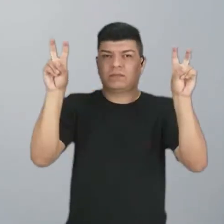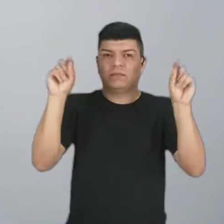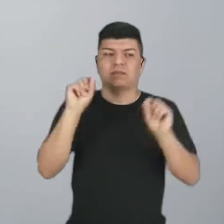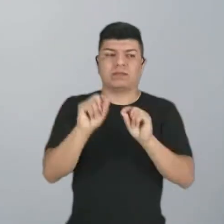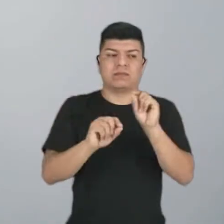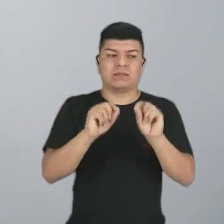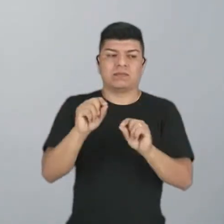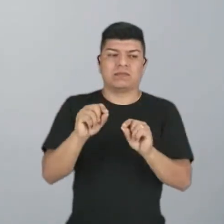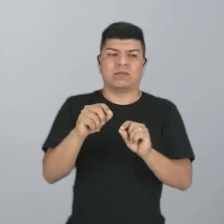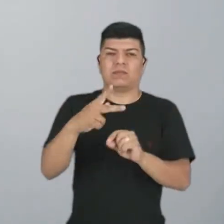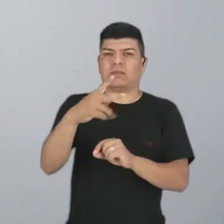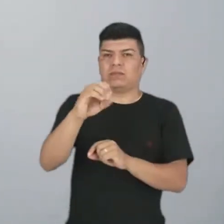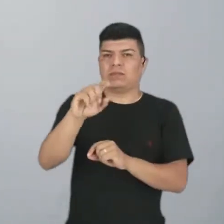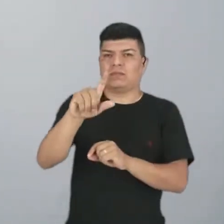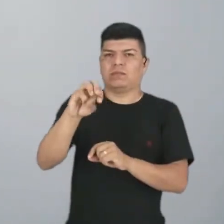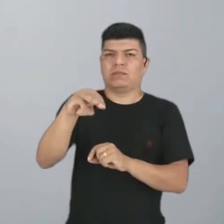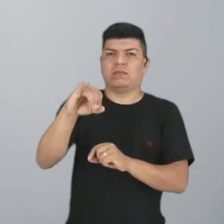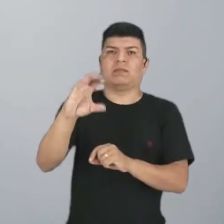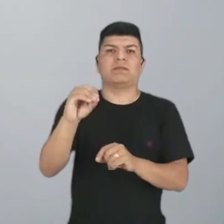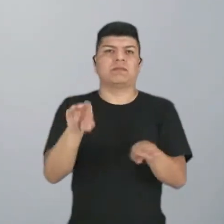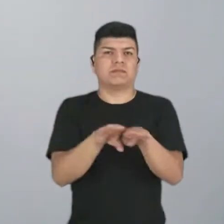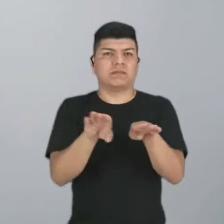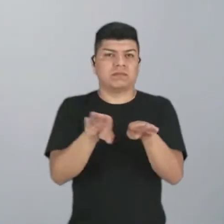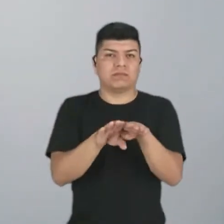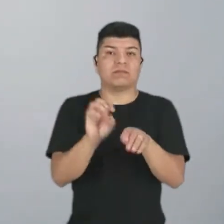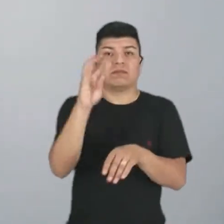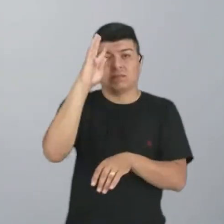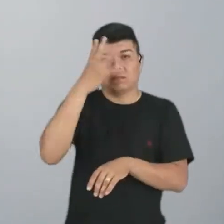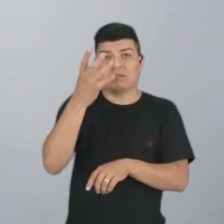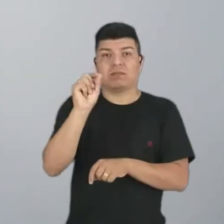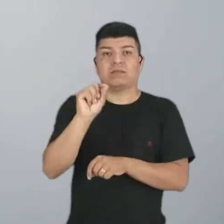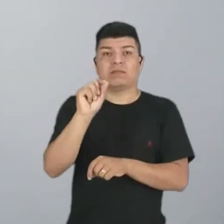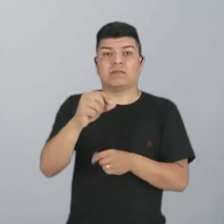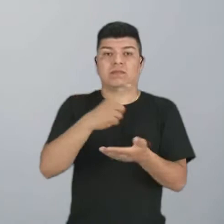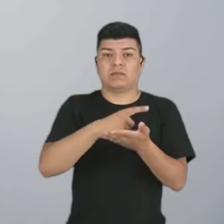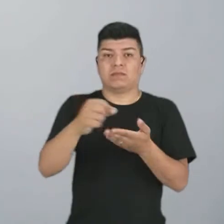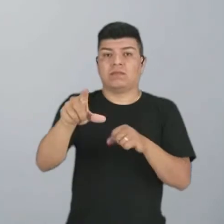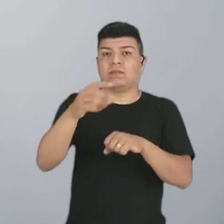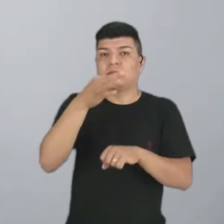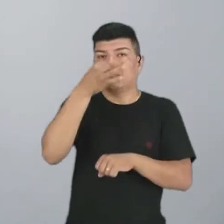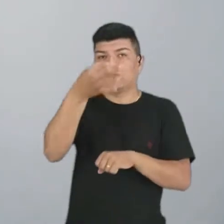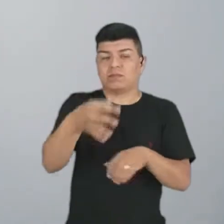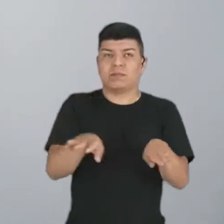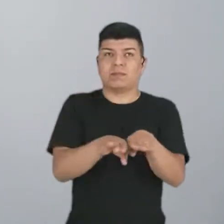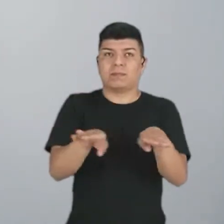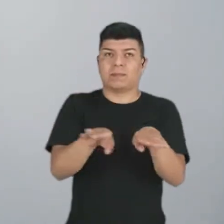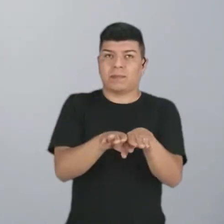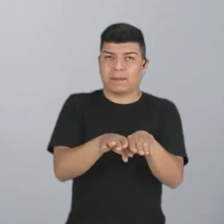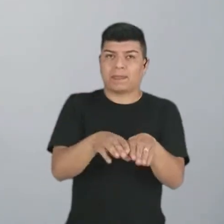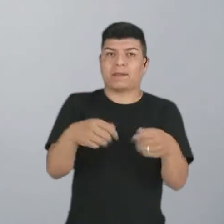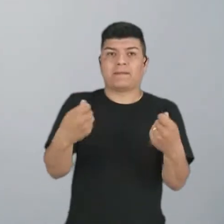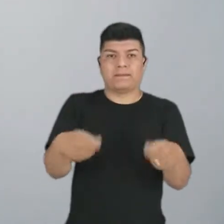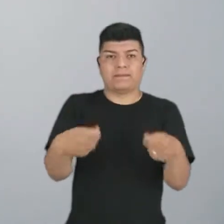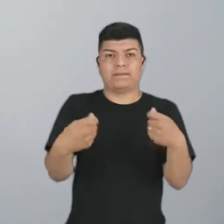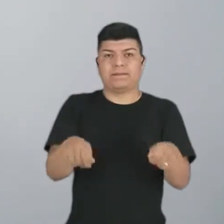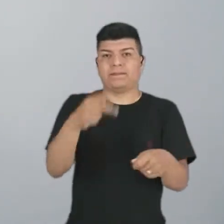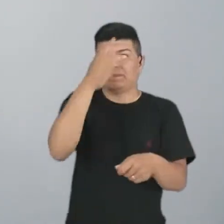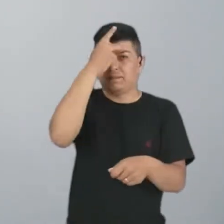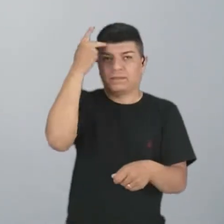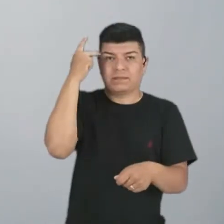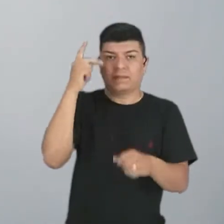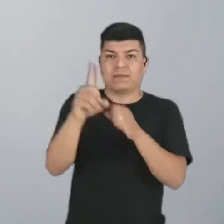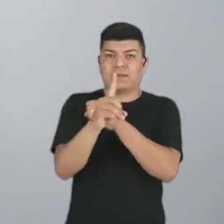polêmicos, normalmente causam muita polêmica. Então eles costumam resultar em artigos de opinião, porque as pessoas têm a necessidade,